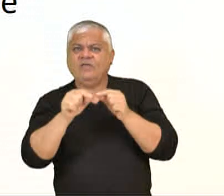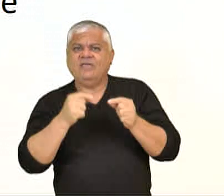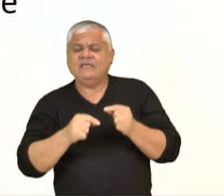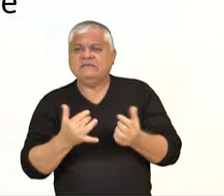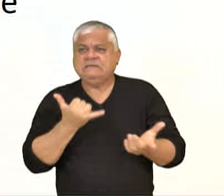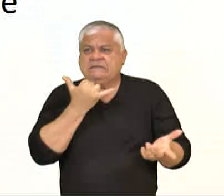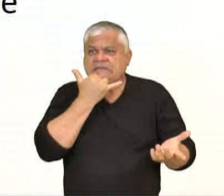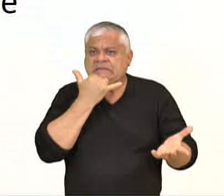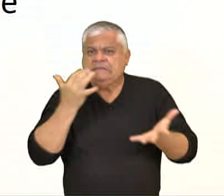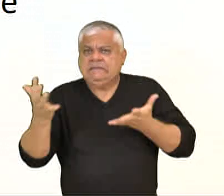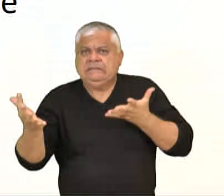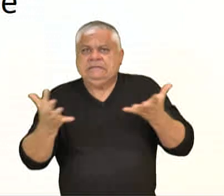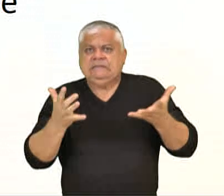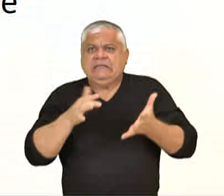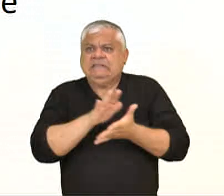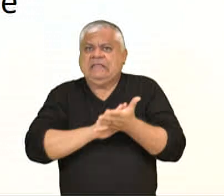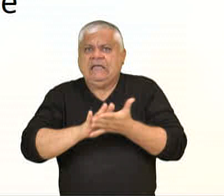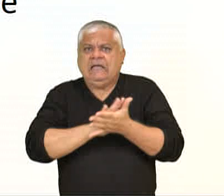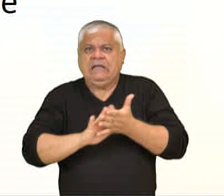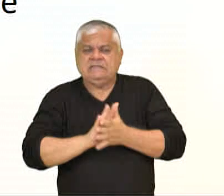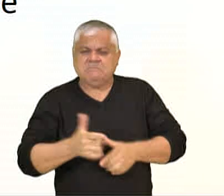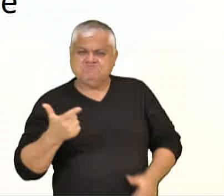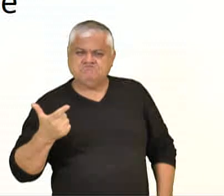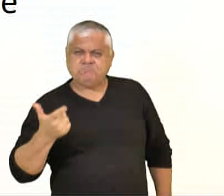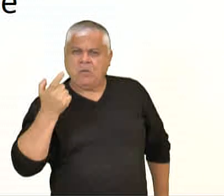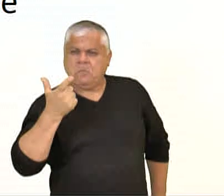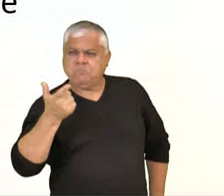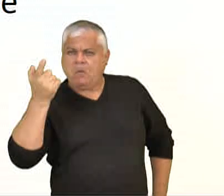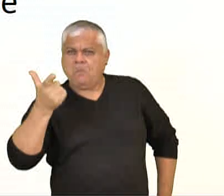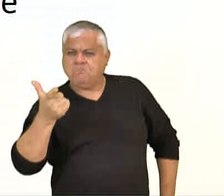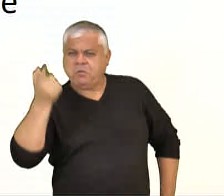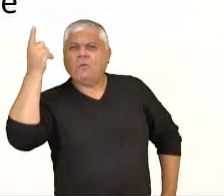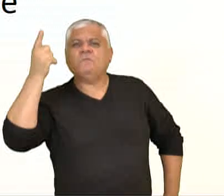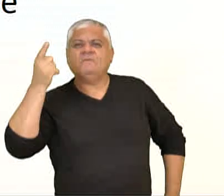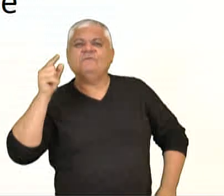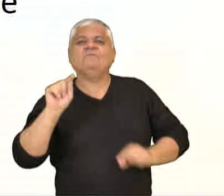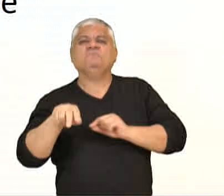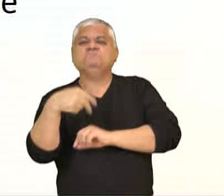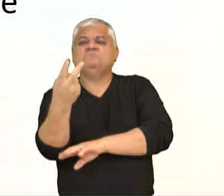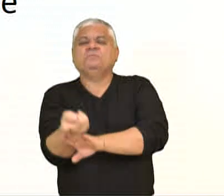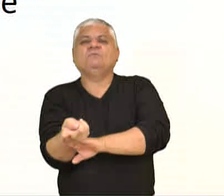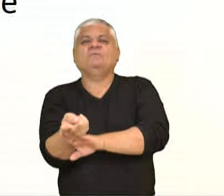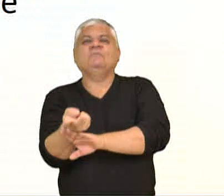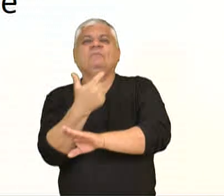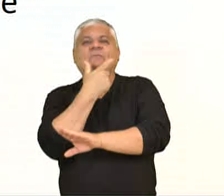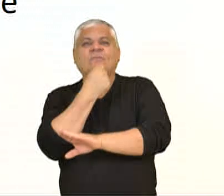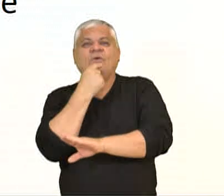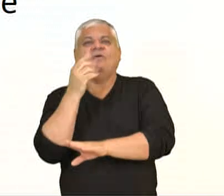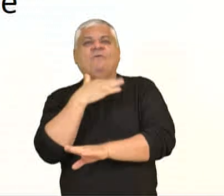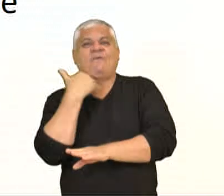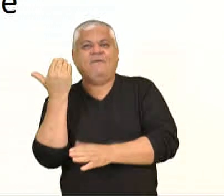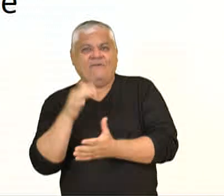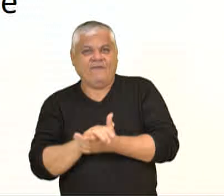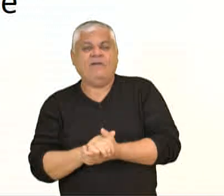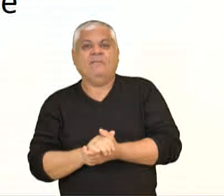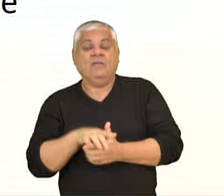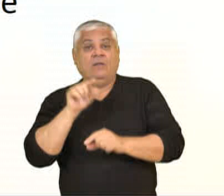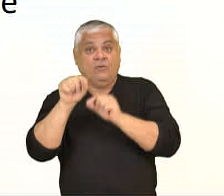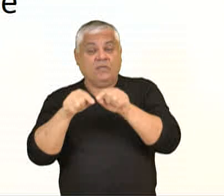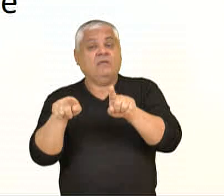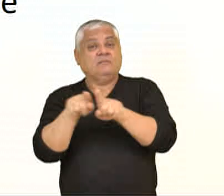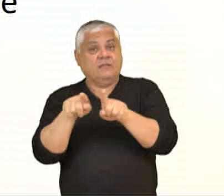lá, mediante revólver, assustou-a e matou-a. Disse também que de leve a